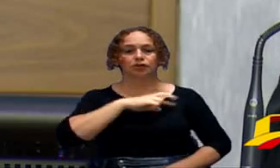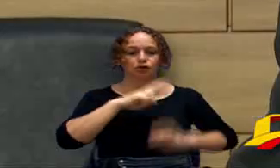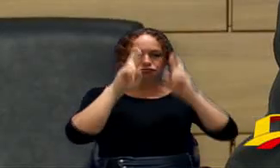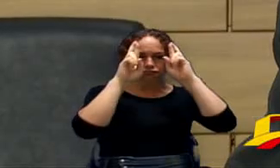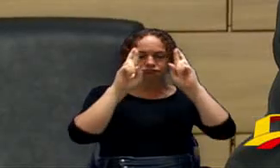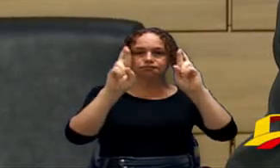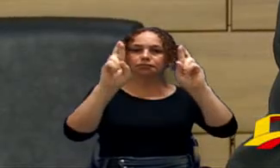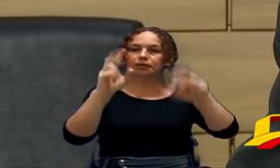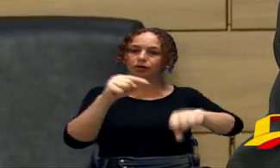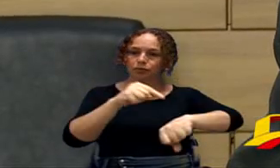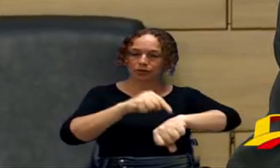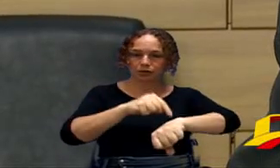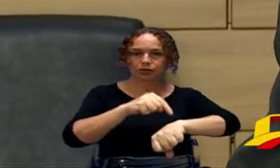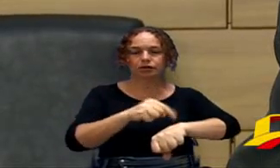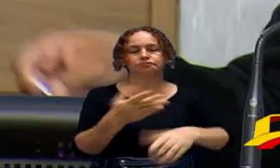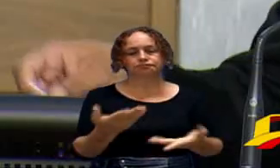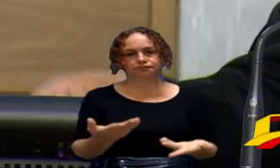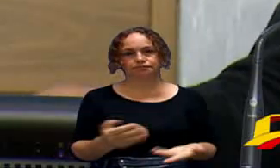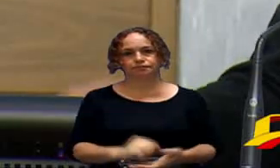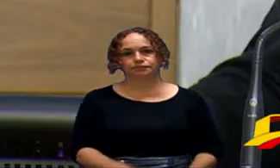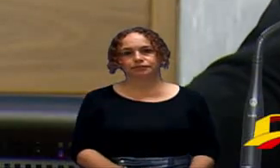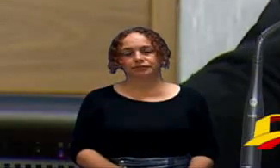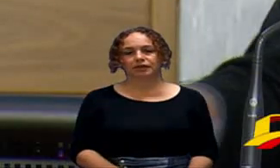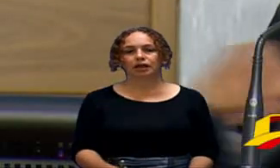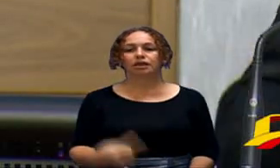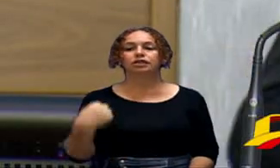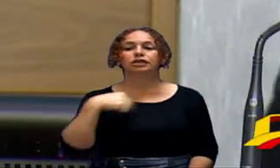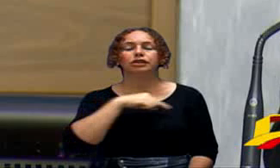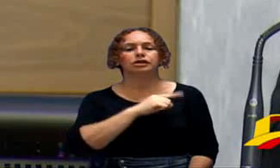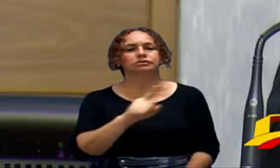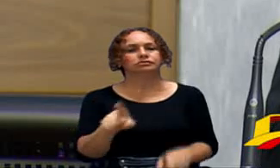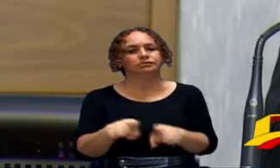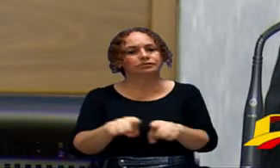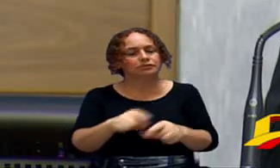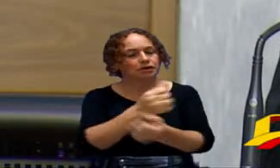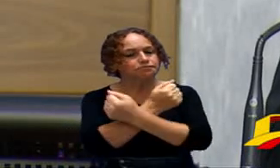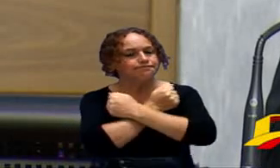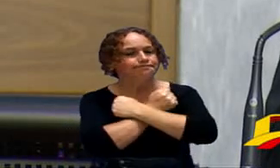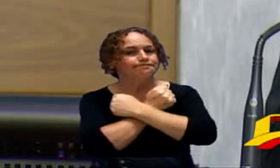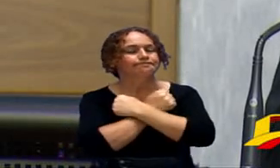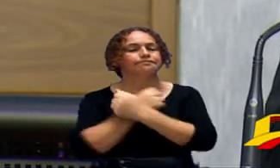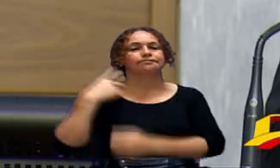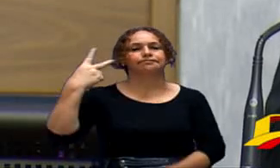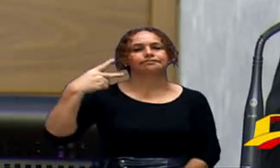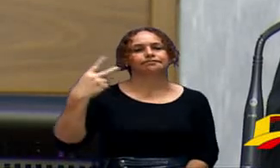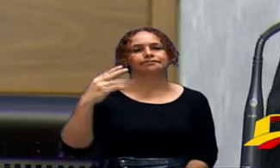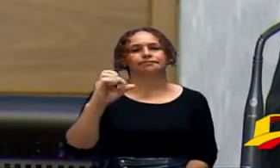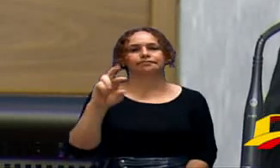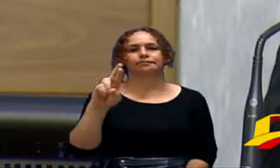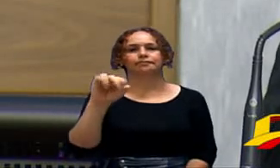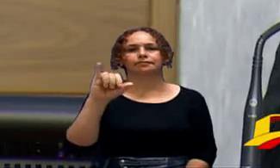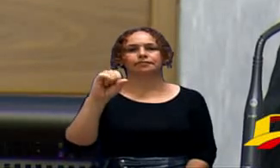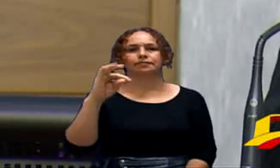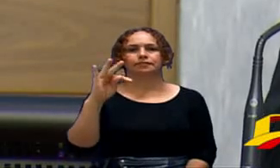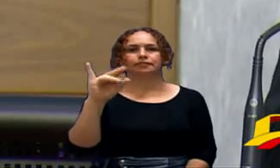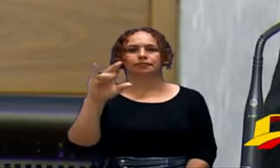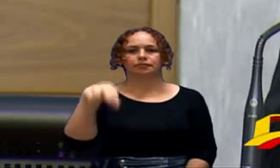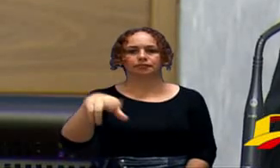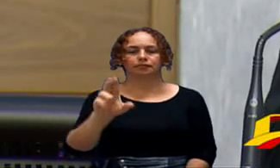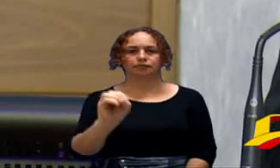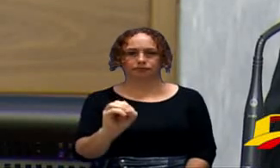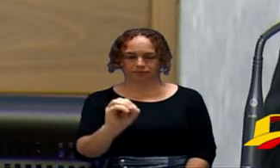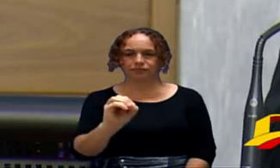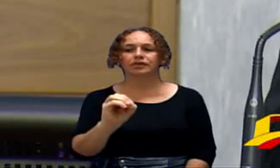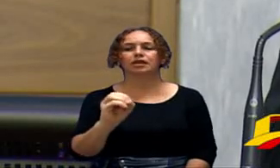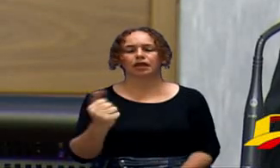esse tempo. Quero mandar um grande abraço ao vereador Cristiano Passos, também grande entusiasta da causa, que nos acompanha pela